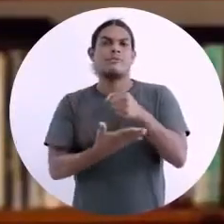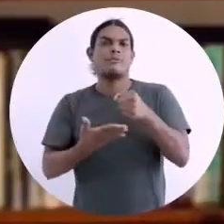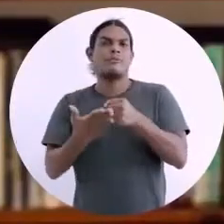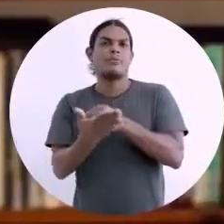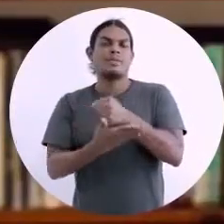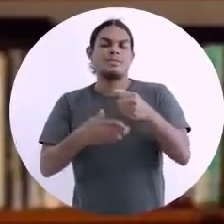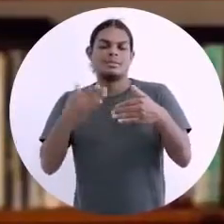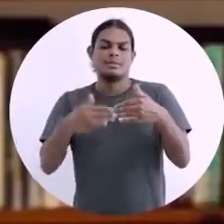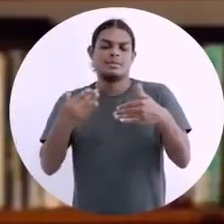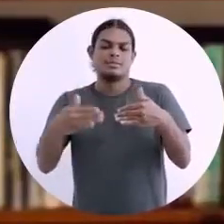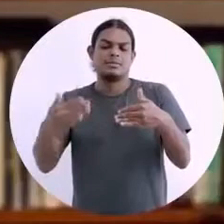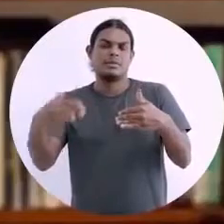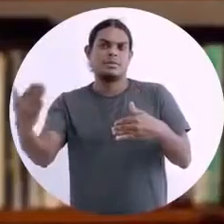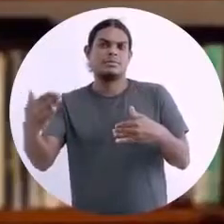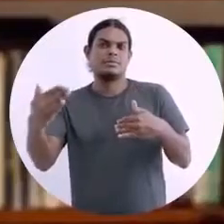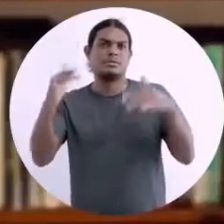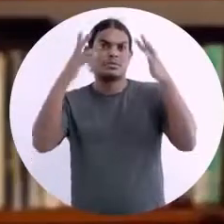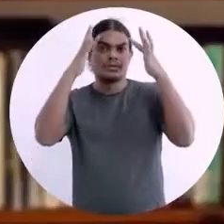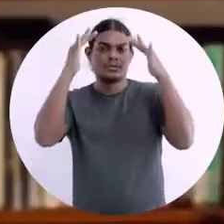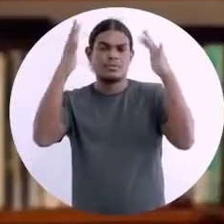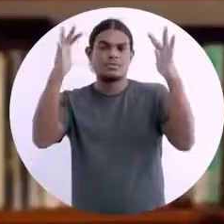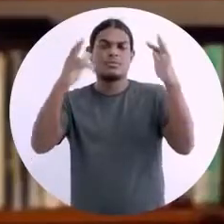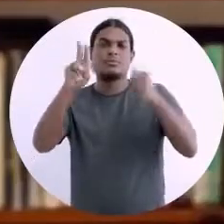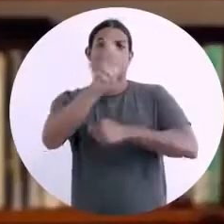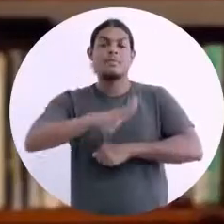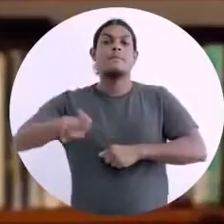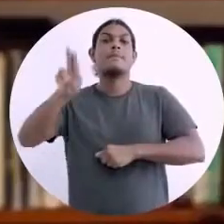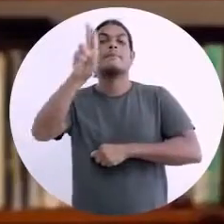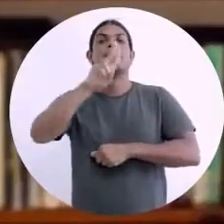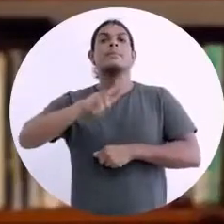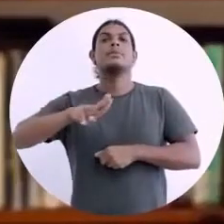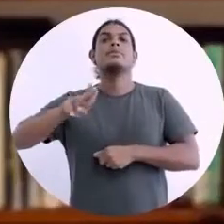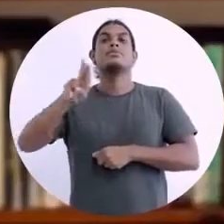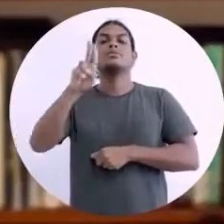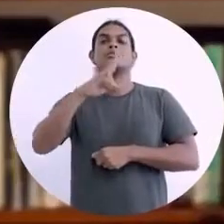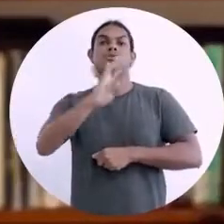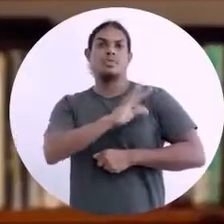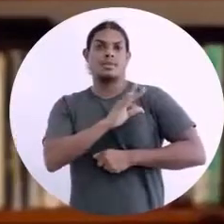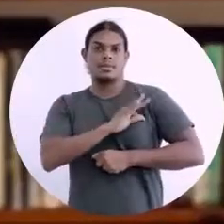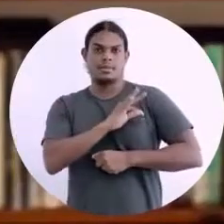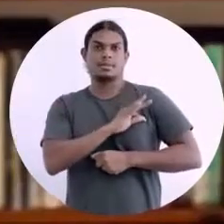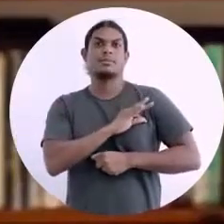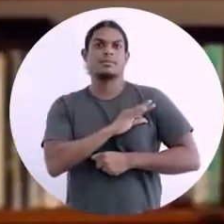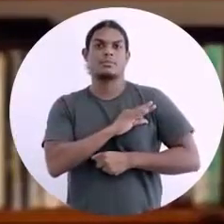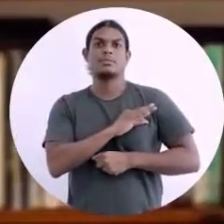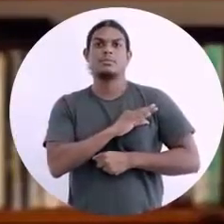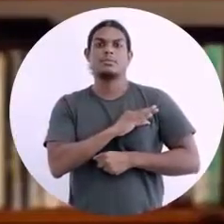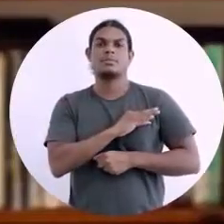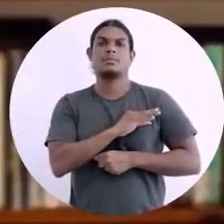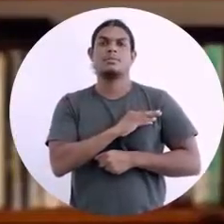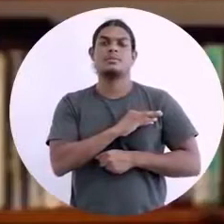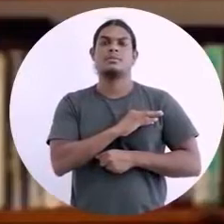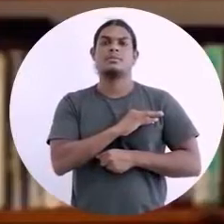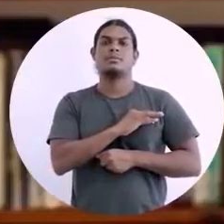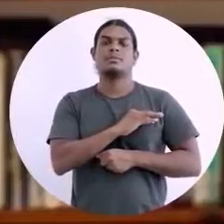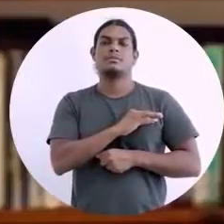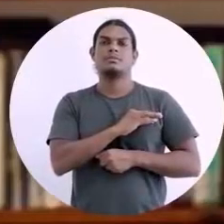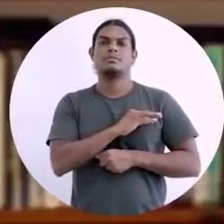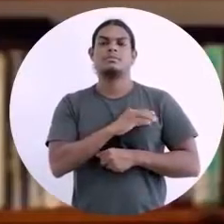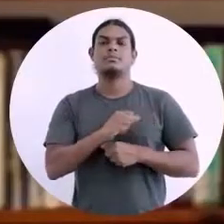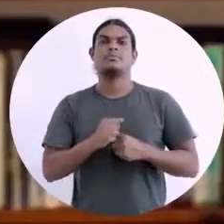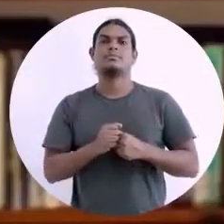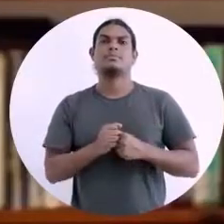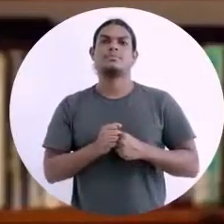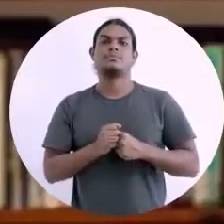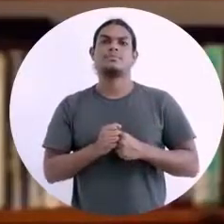classificações filosóficas, mas que agrega a um recurso técnico para poder fazer funcionar as classificações